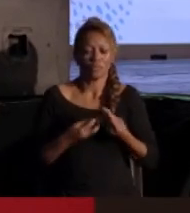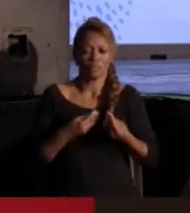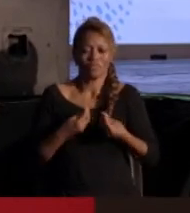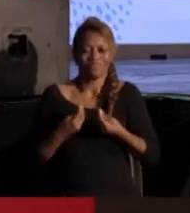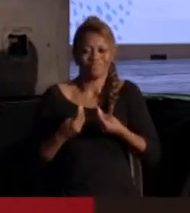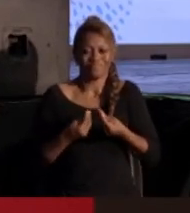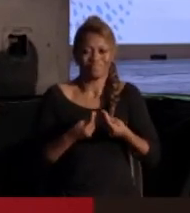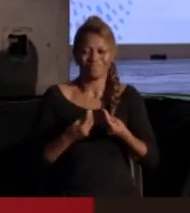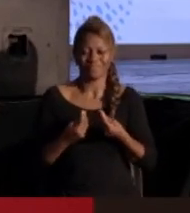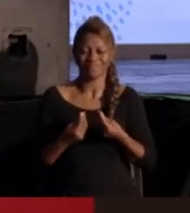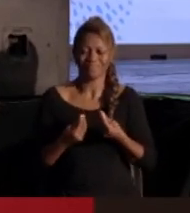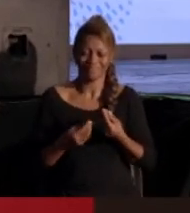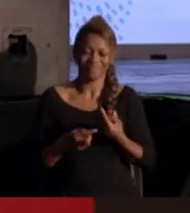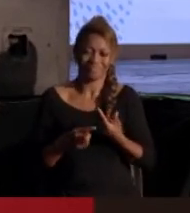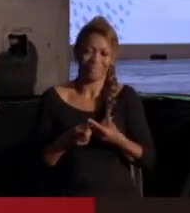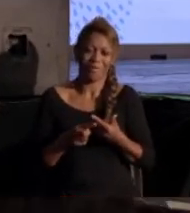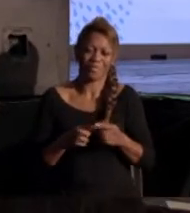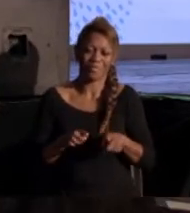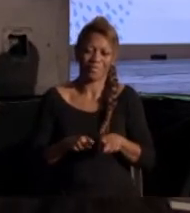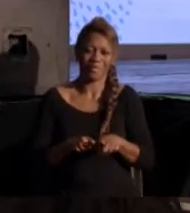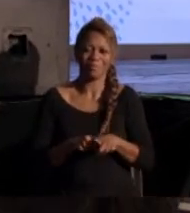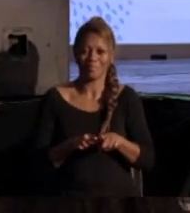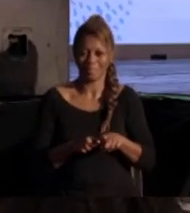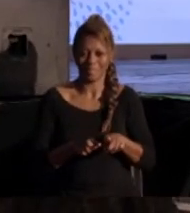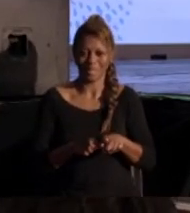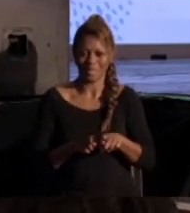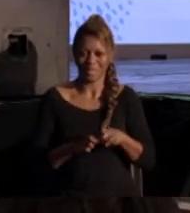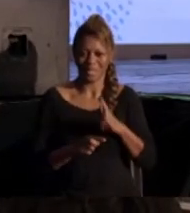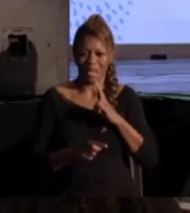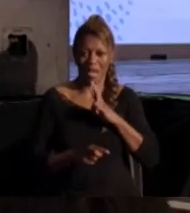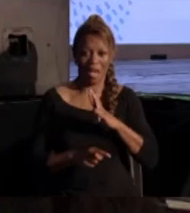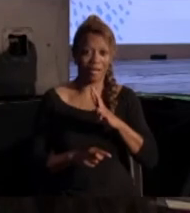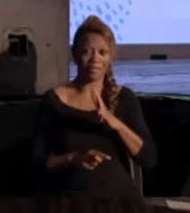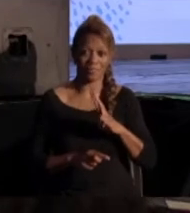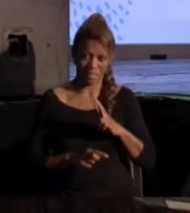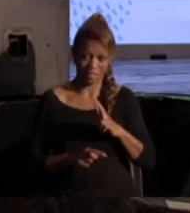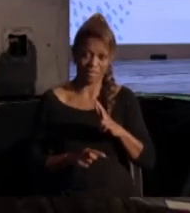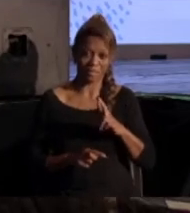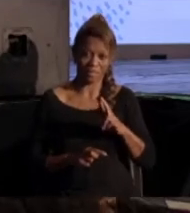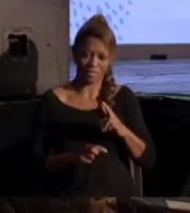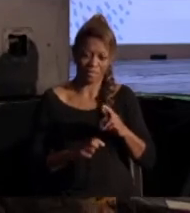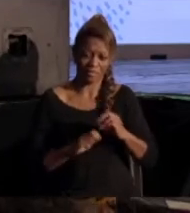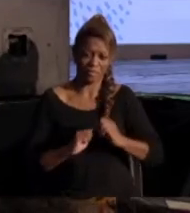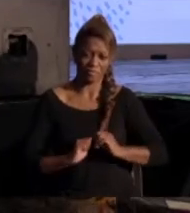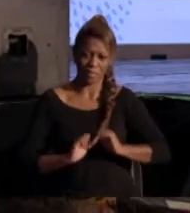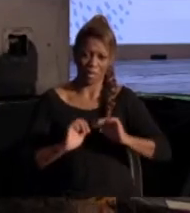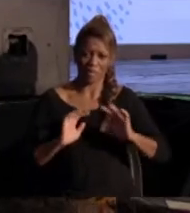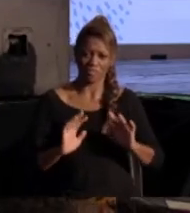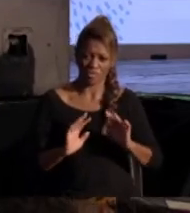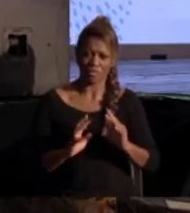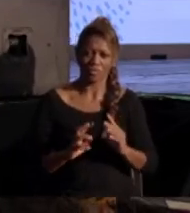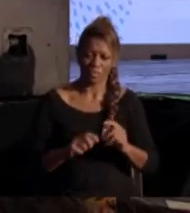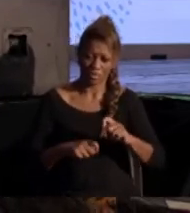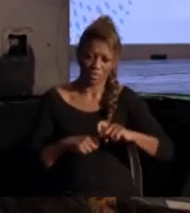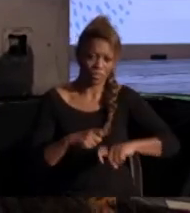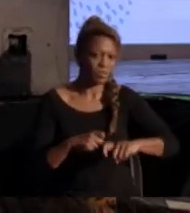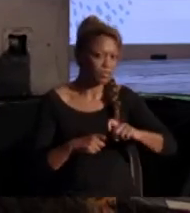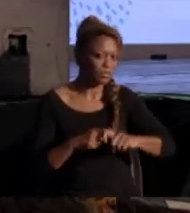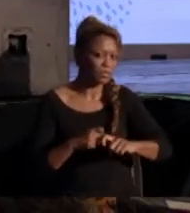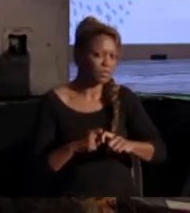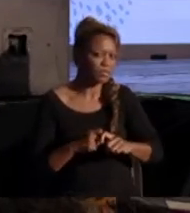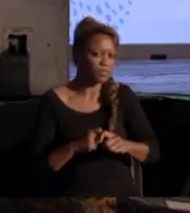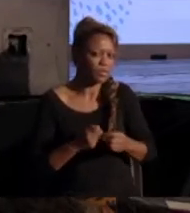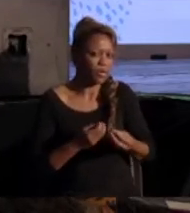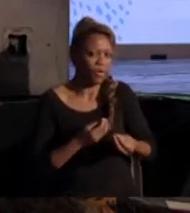também uma razão que atua. Porque nós podemos, há uma forma científica de fazer sexo. Então, frequentemente,